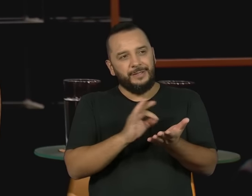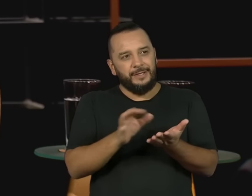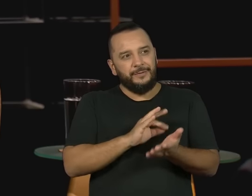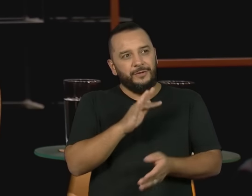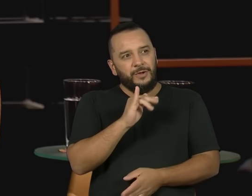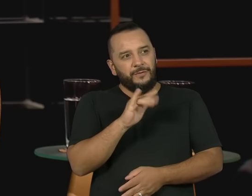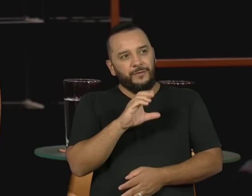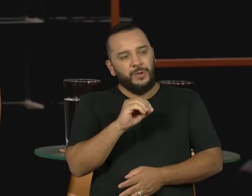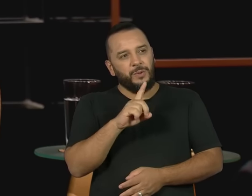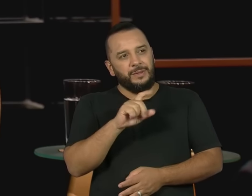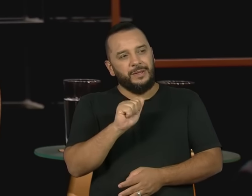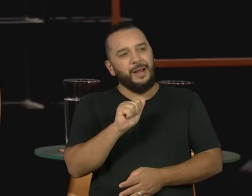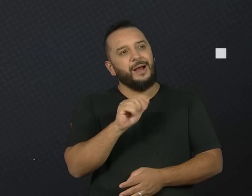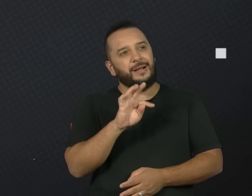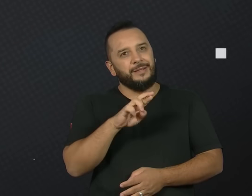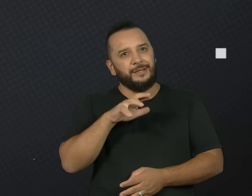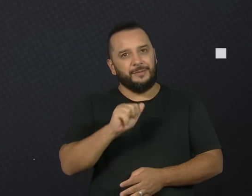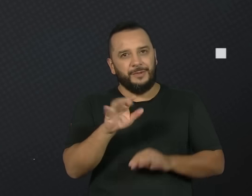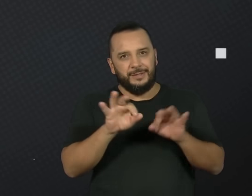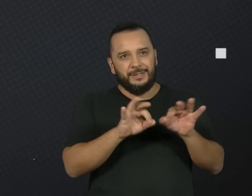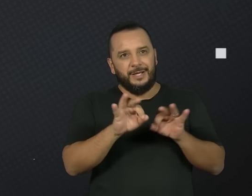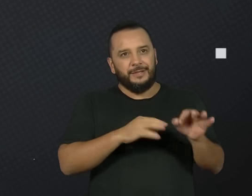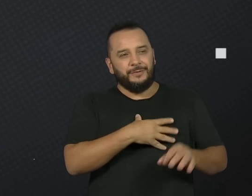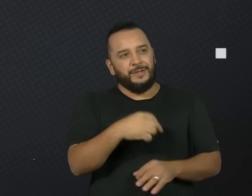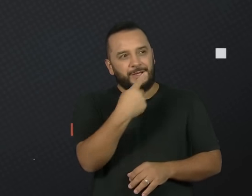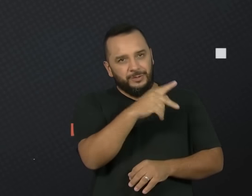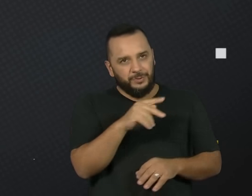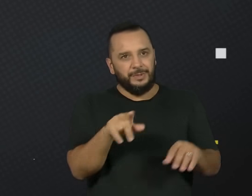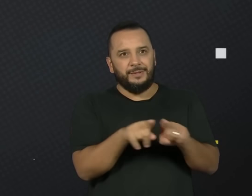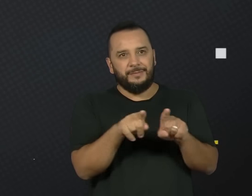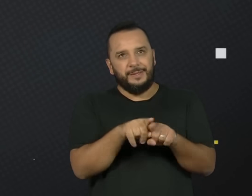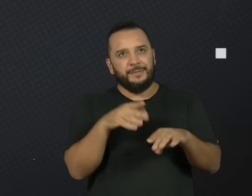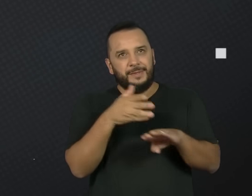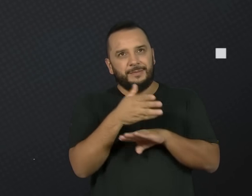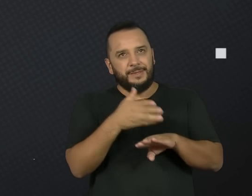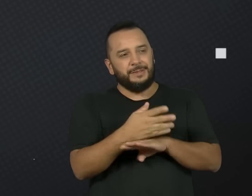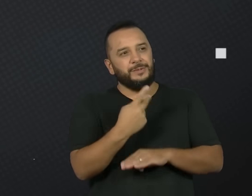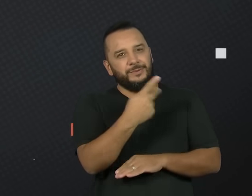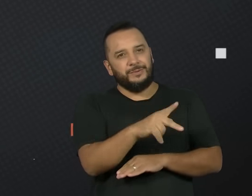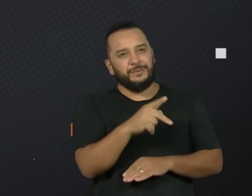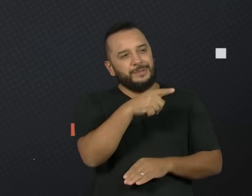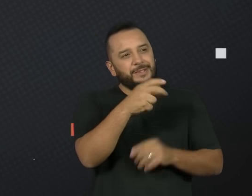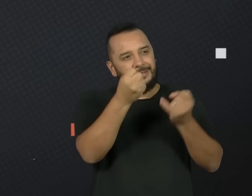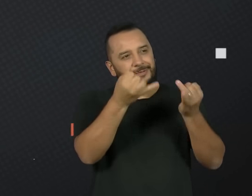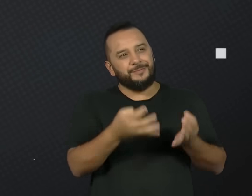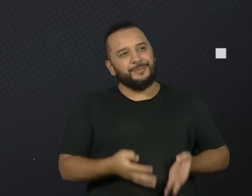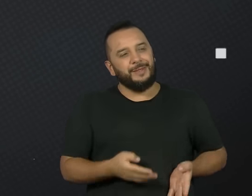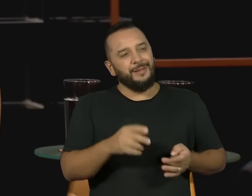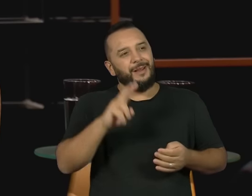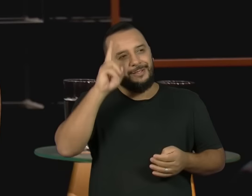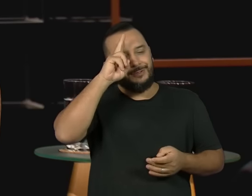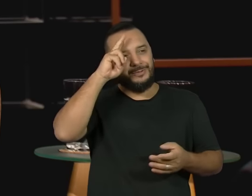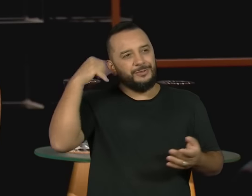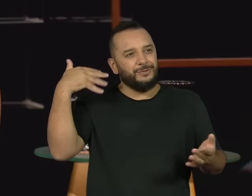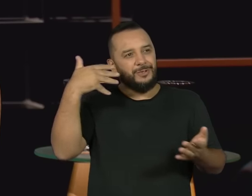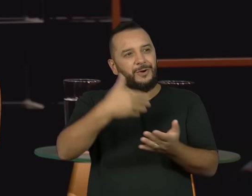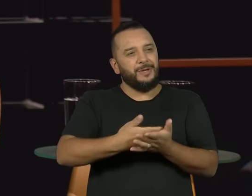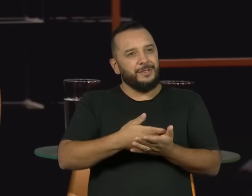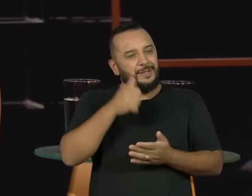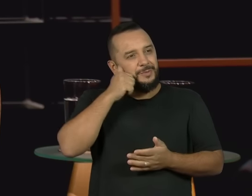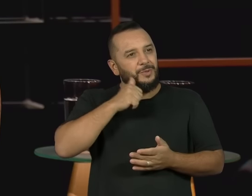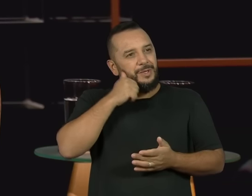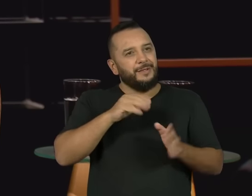filhas, a Alessandra e a Consuelo, mas com a sua participação também, vocês relatam a saga das mulheres da